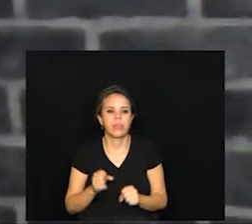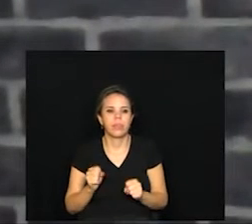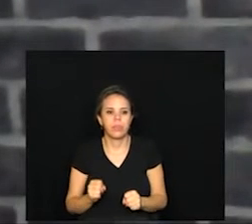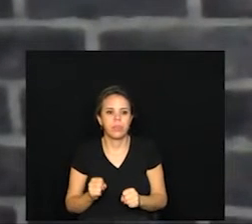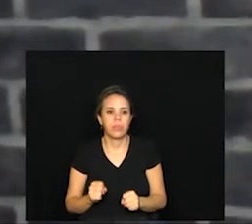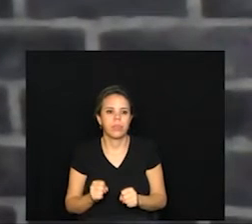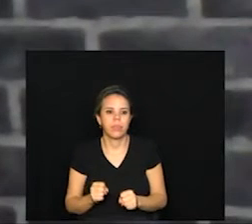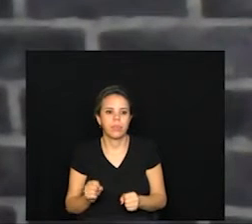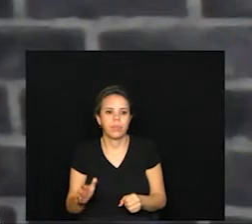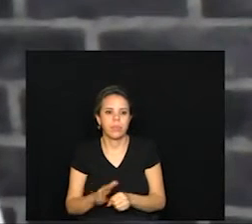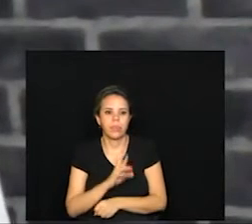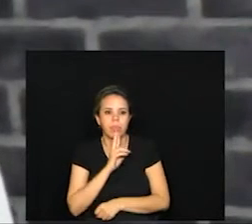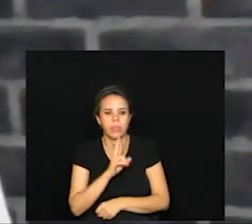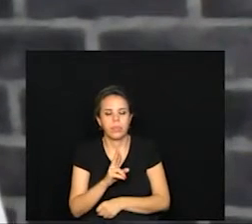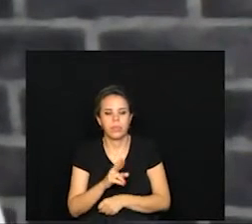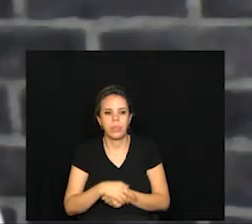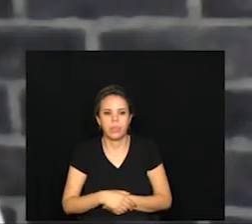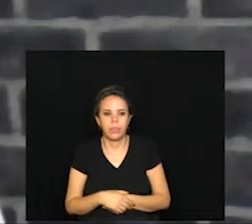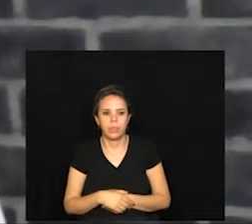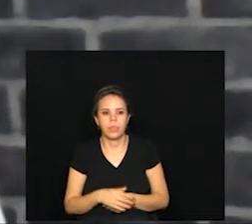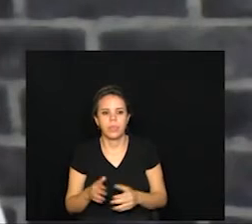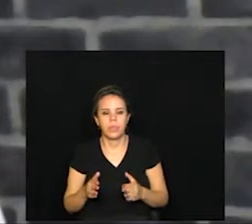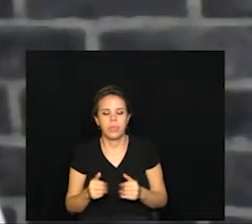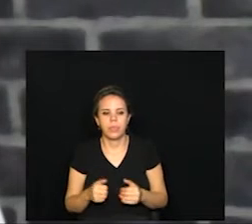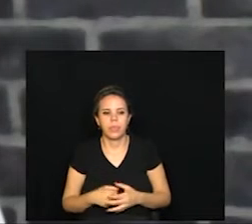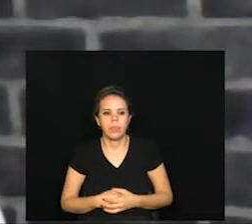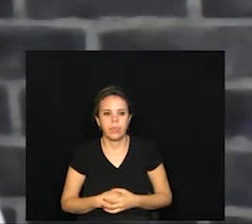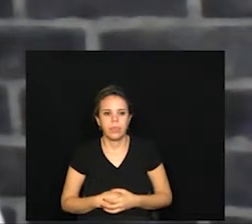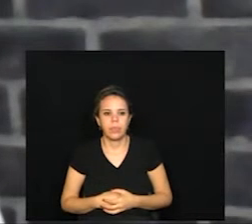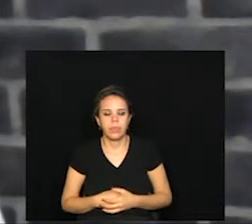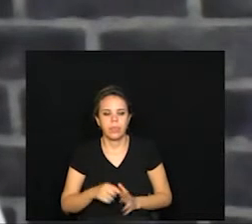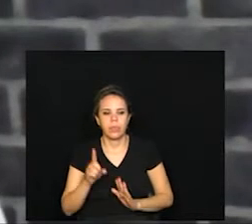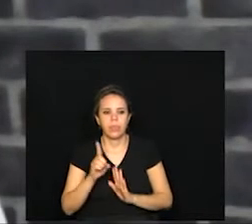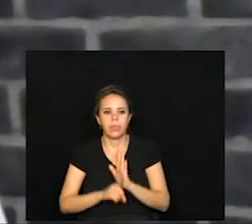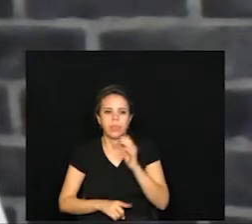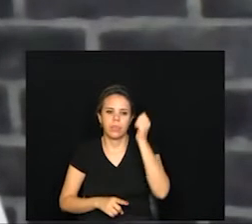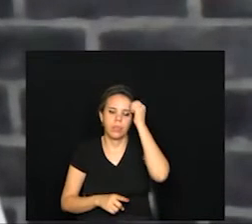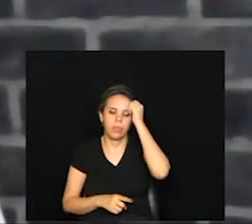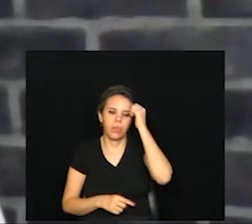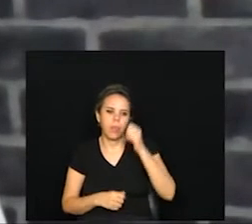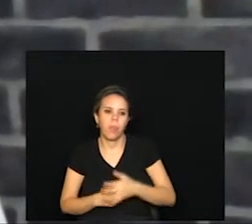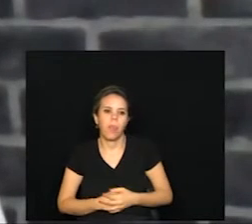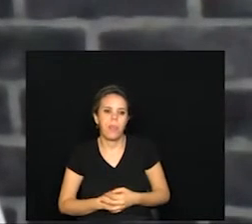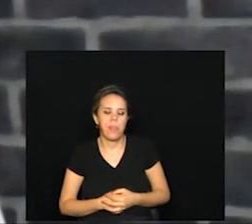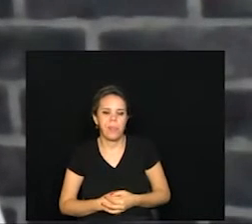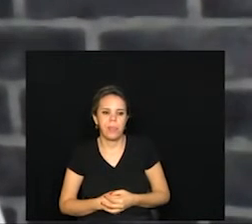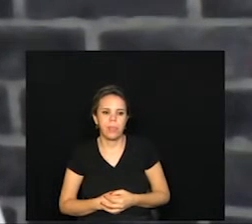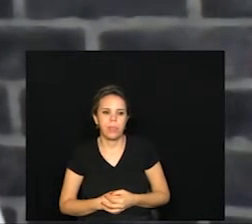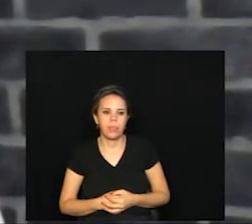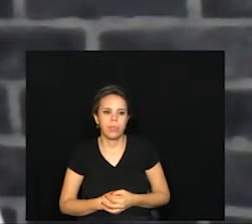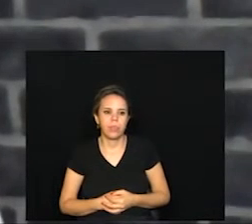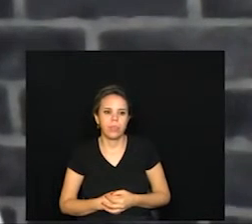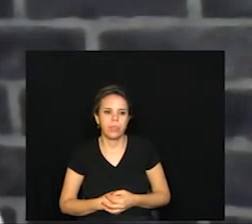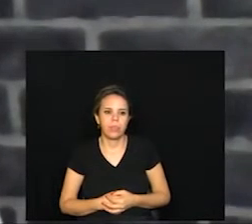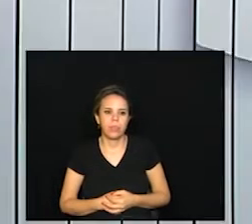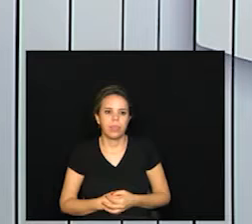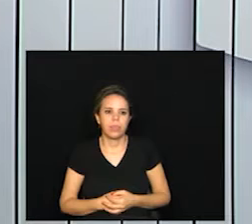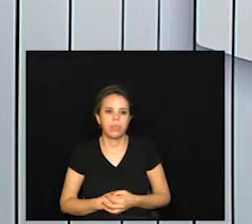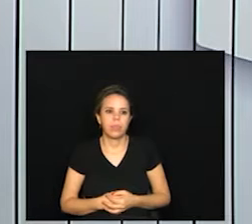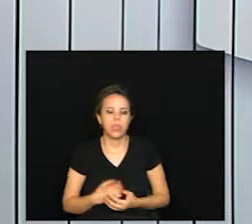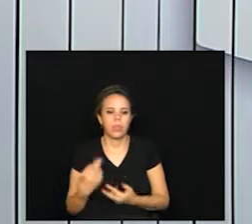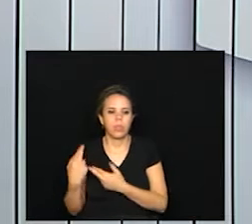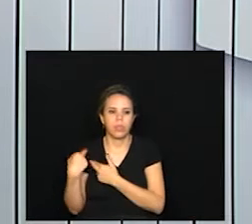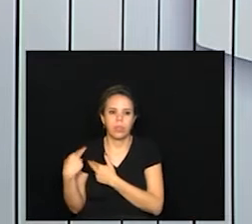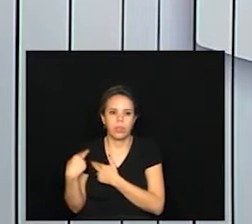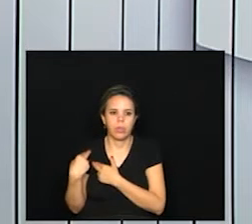possa preencher esse pedido, né? Exercer esse direito de arrependimento. Éder Gomes, coordenador de